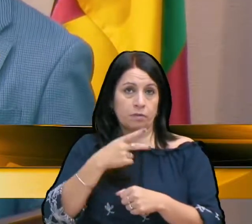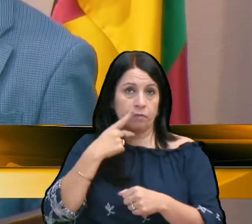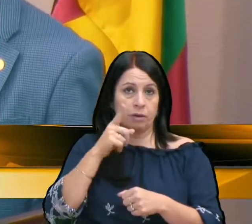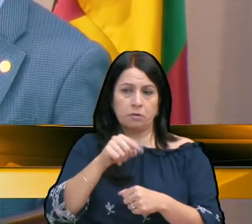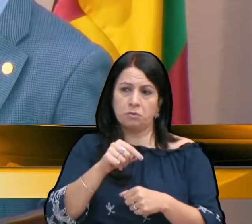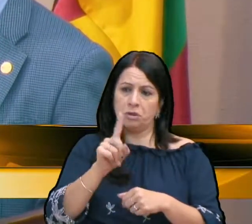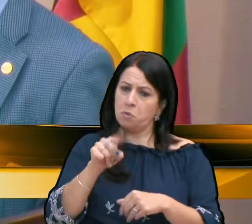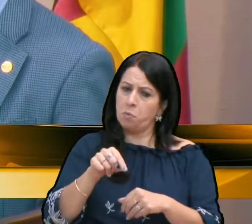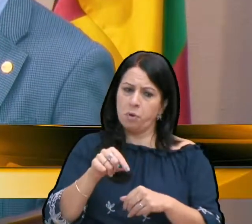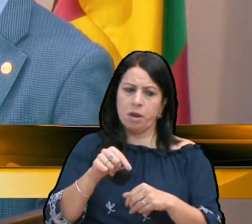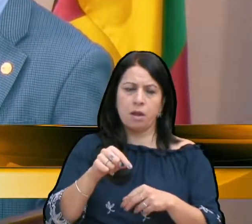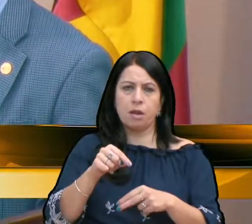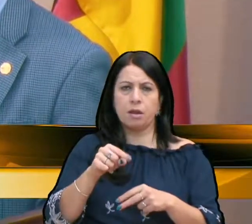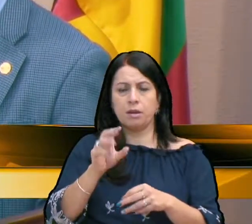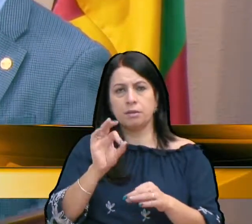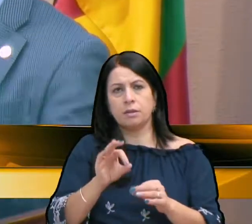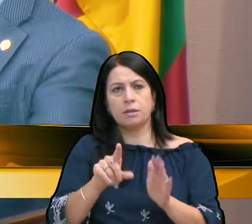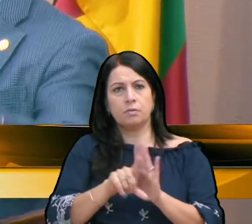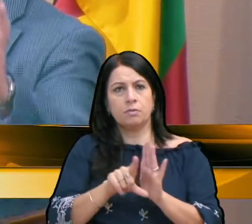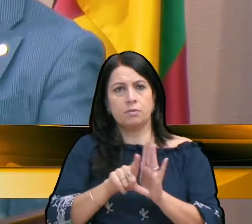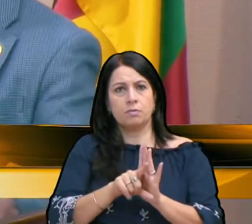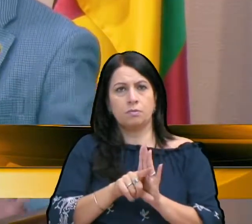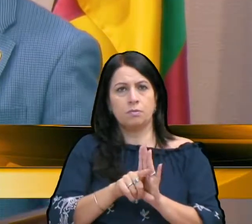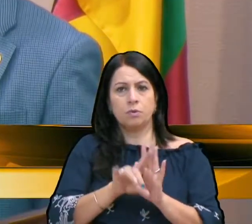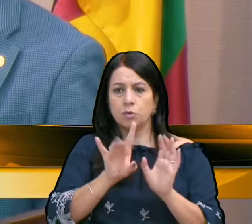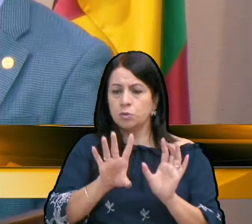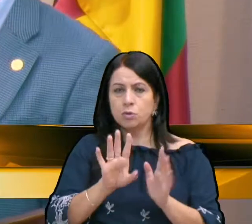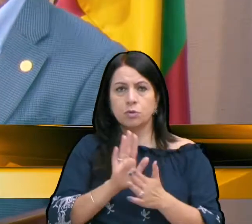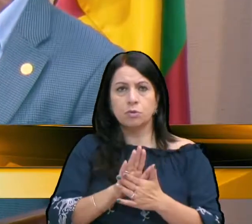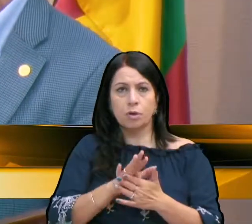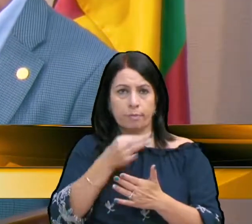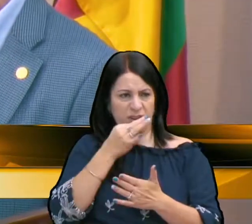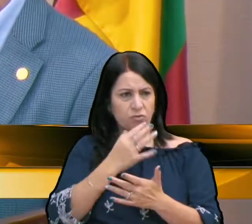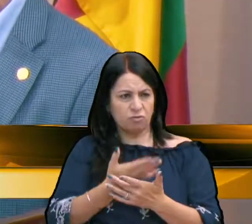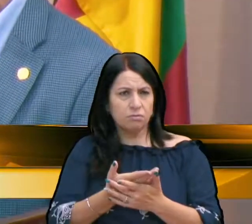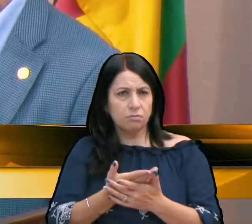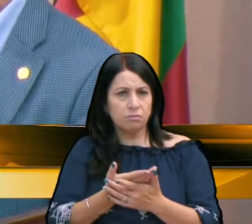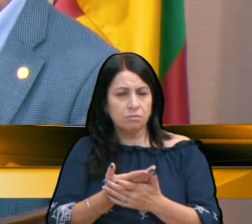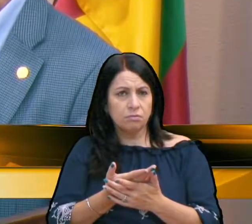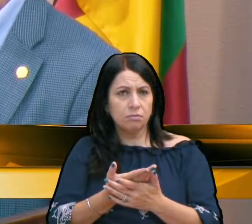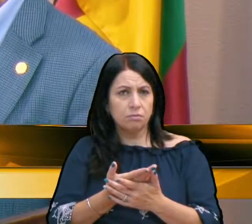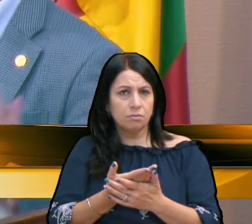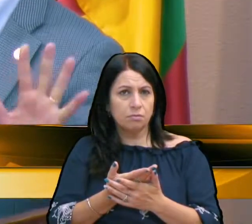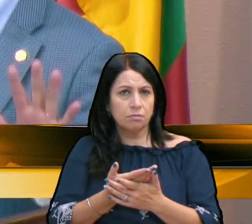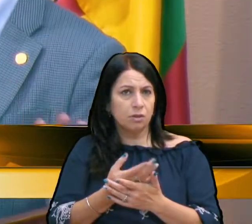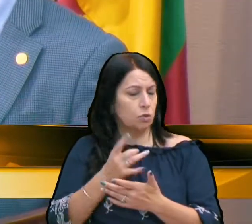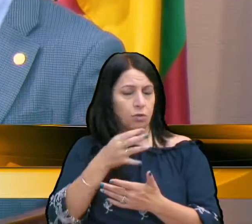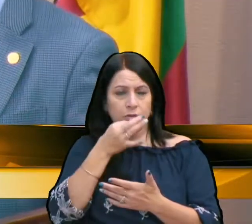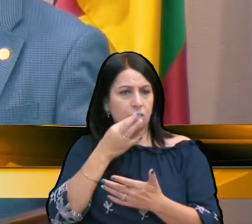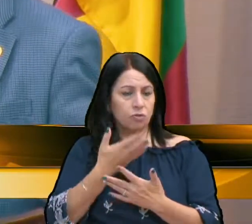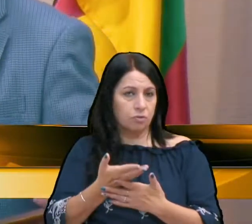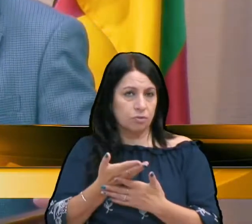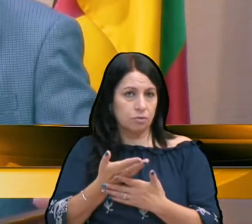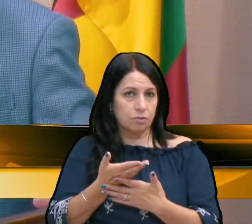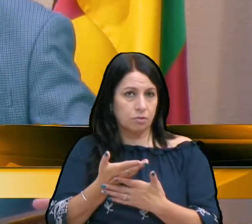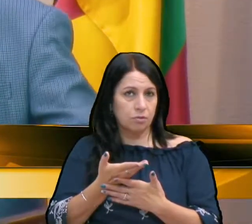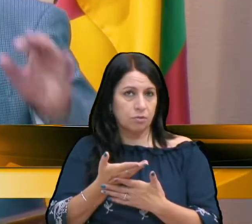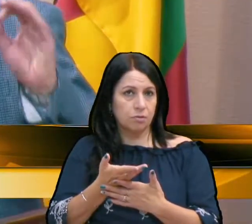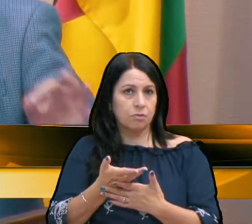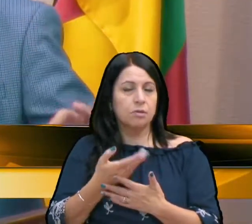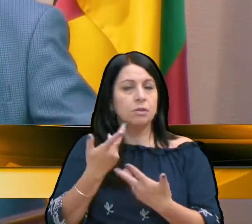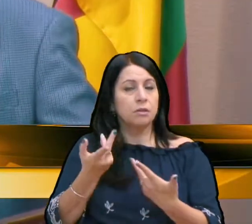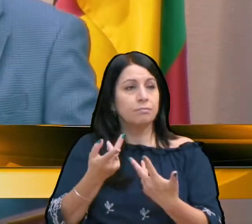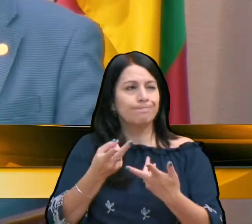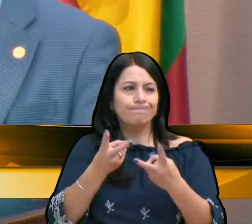era irregular essas cedências? Só para Caxias do Sul. Só Caxias do Sul.